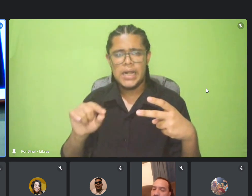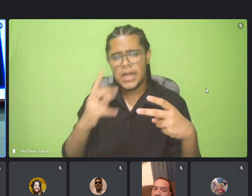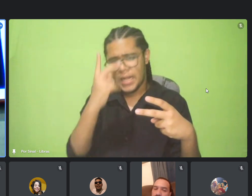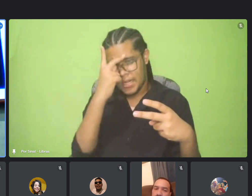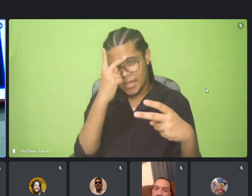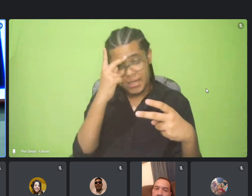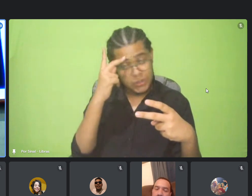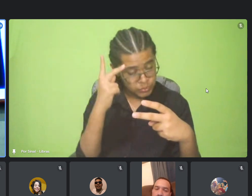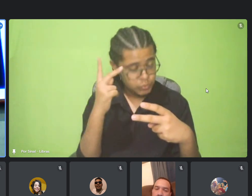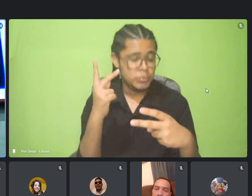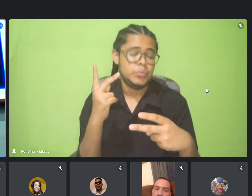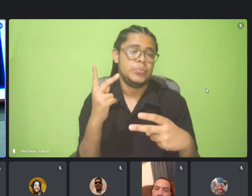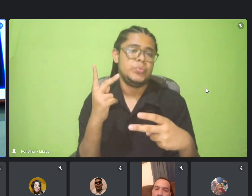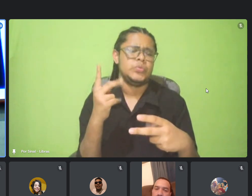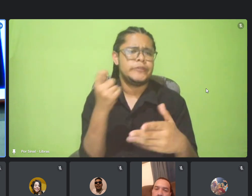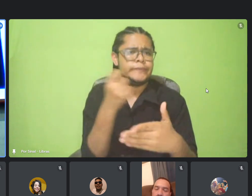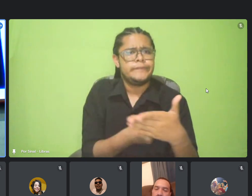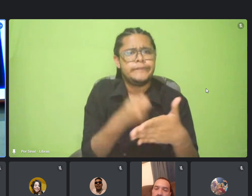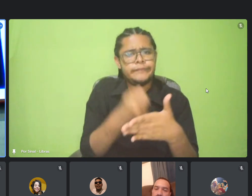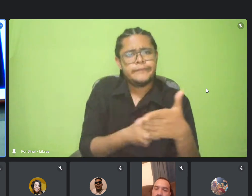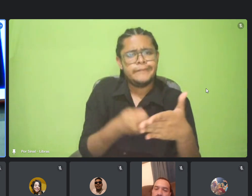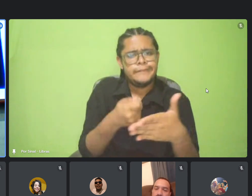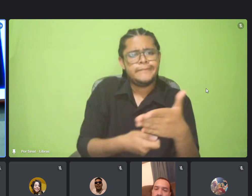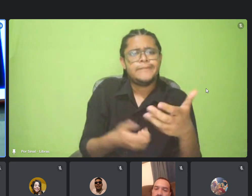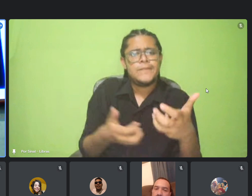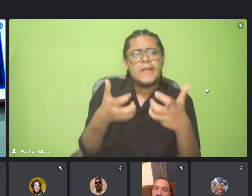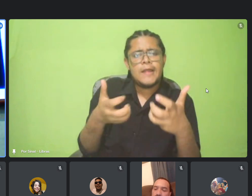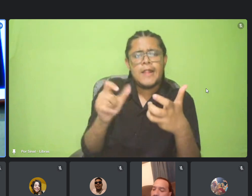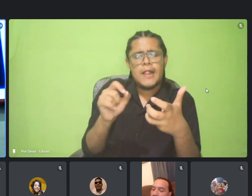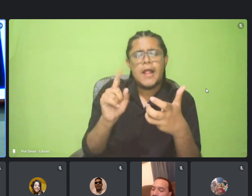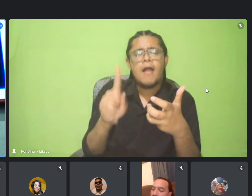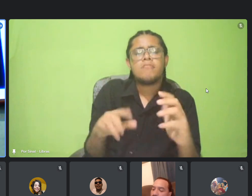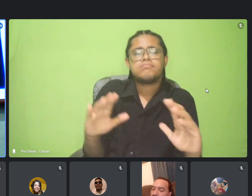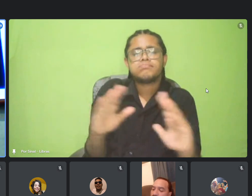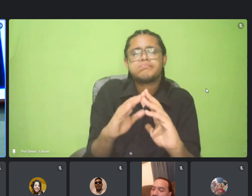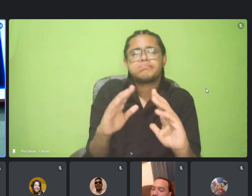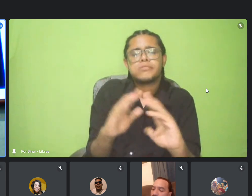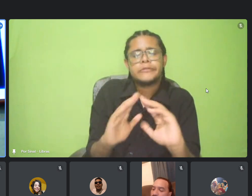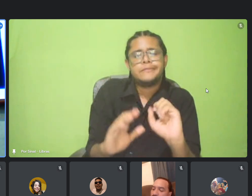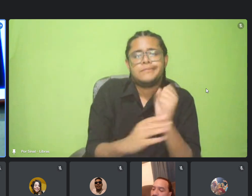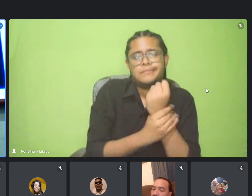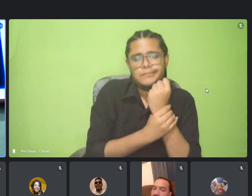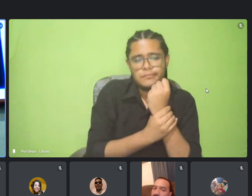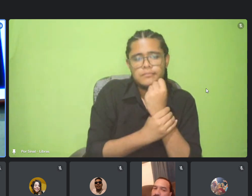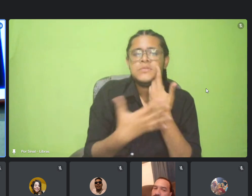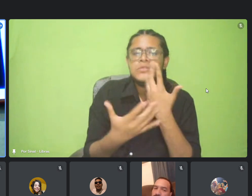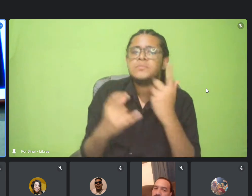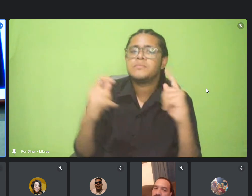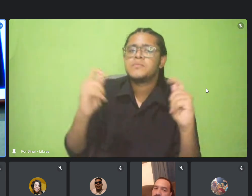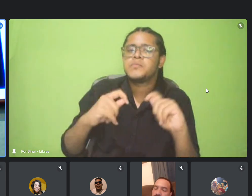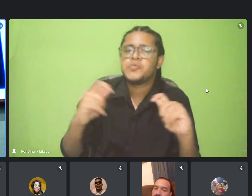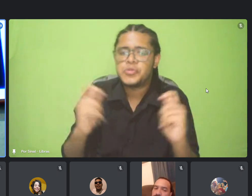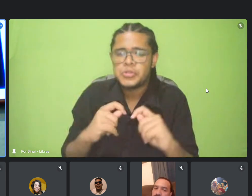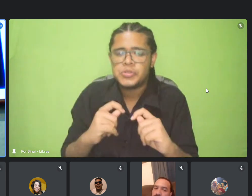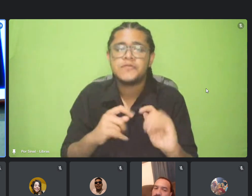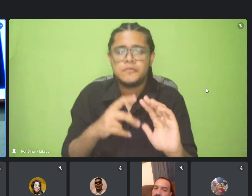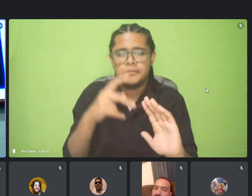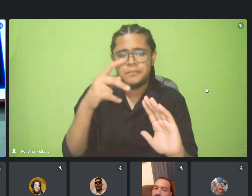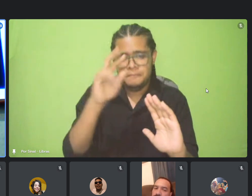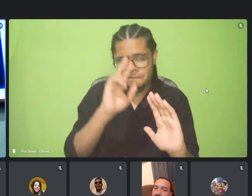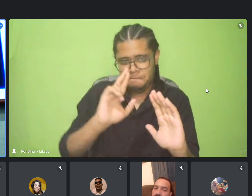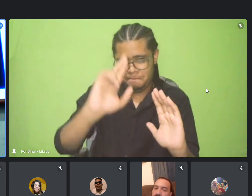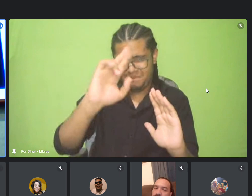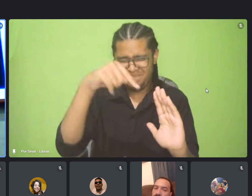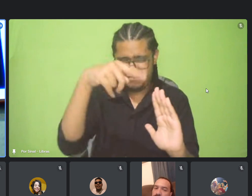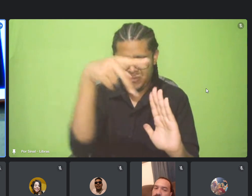nessa luta pela moradia e que também podem ser possíveis proponentes, certo? E aí, tu falou